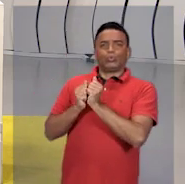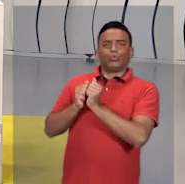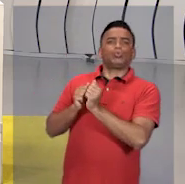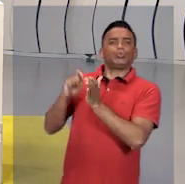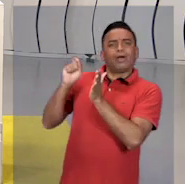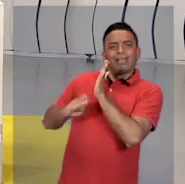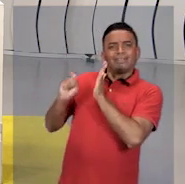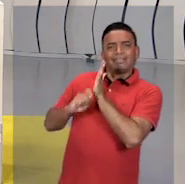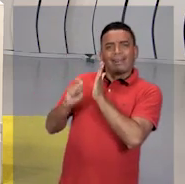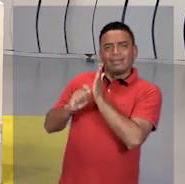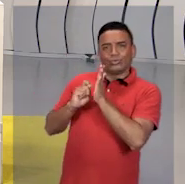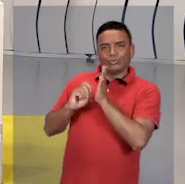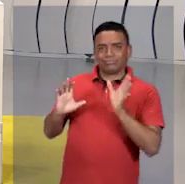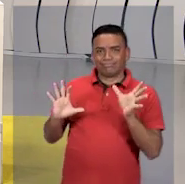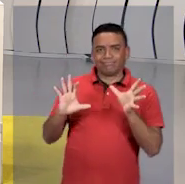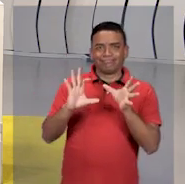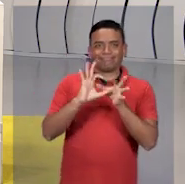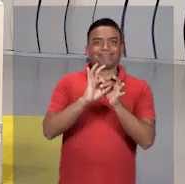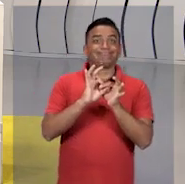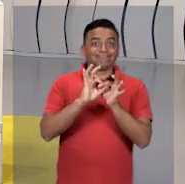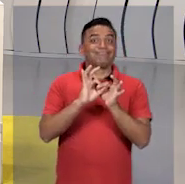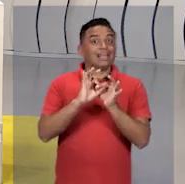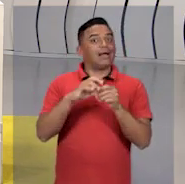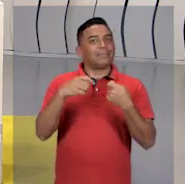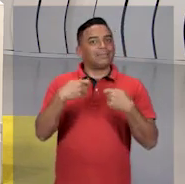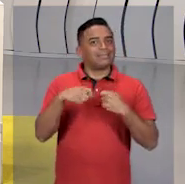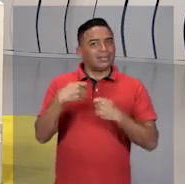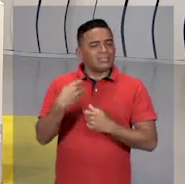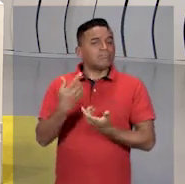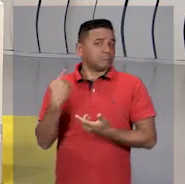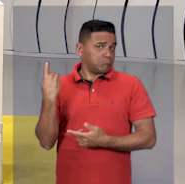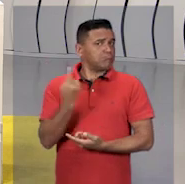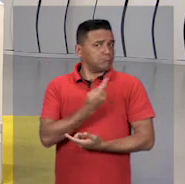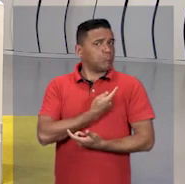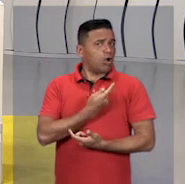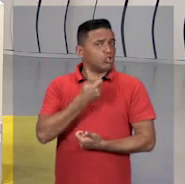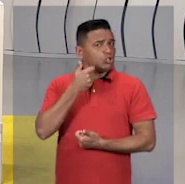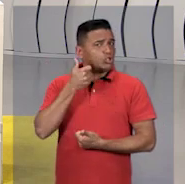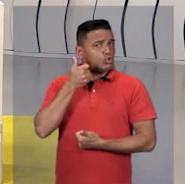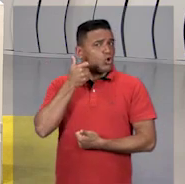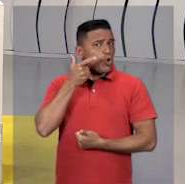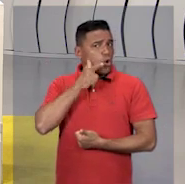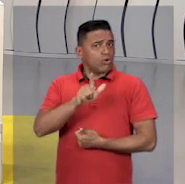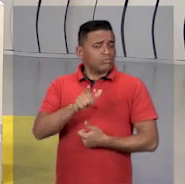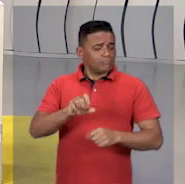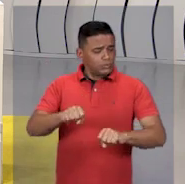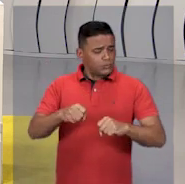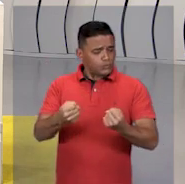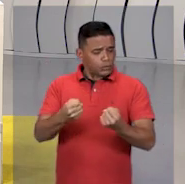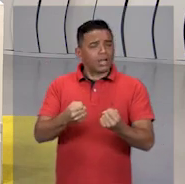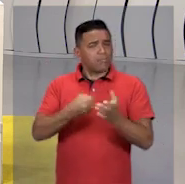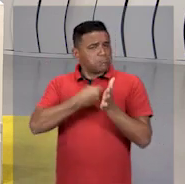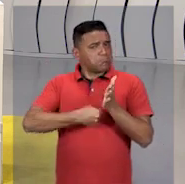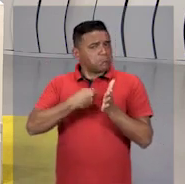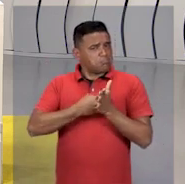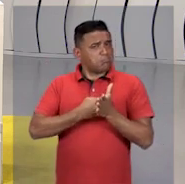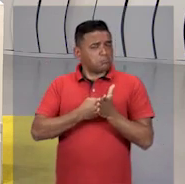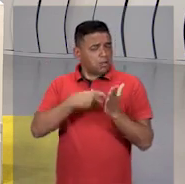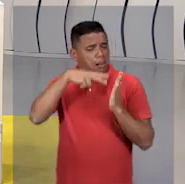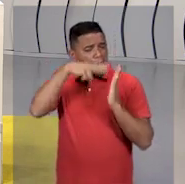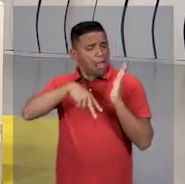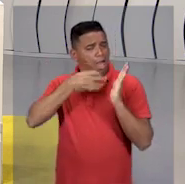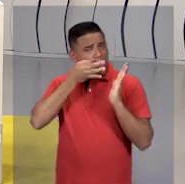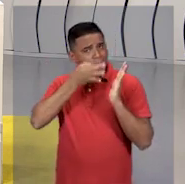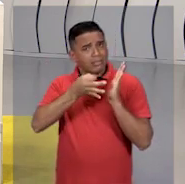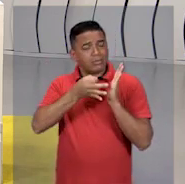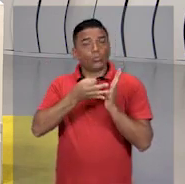miniaturas e vai precisar que a gente tenha um esforço maior às vezes para ler. Essa